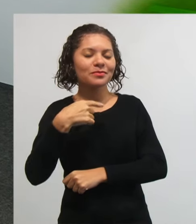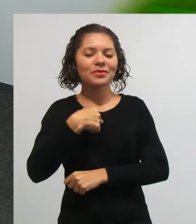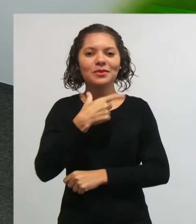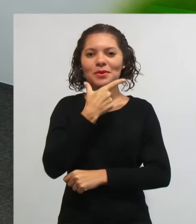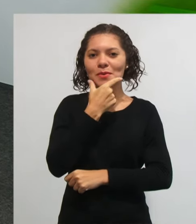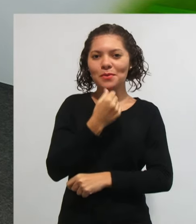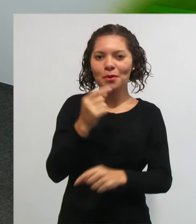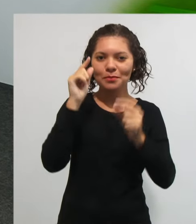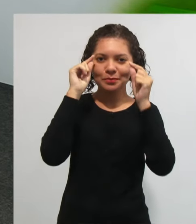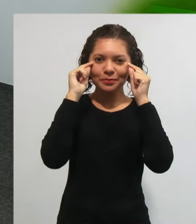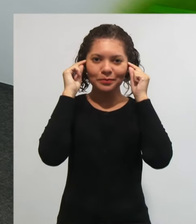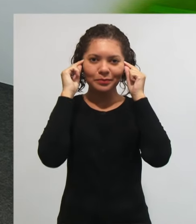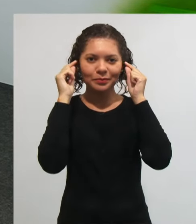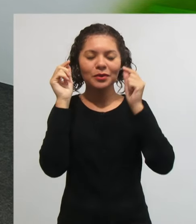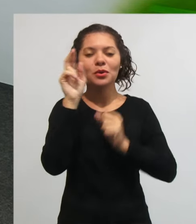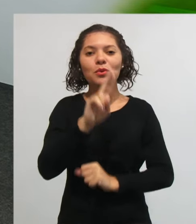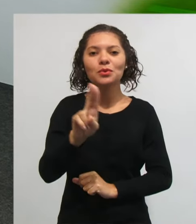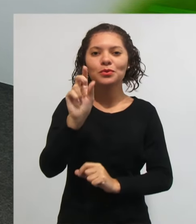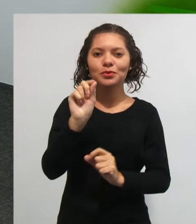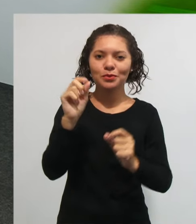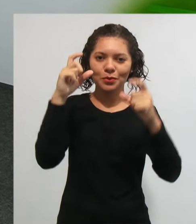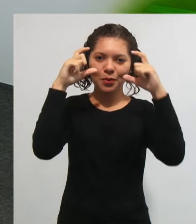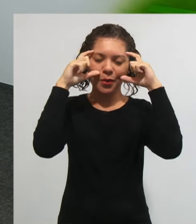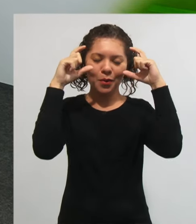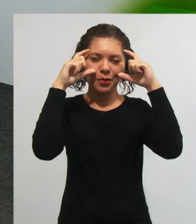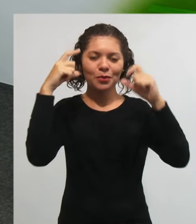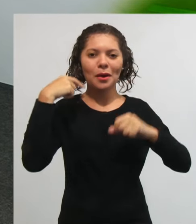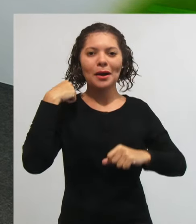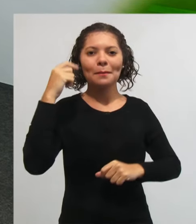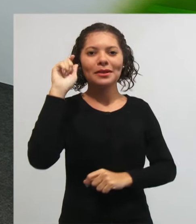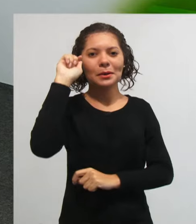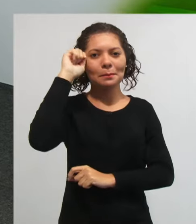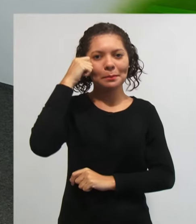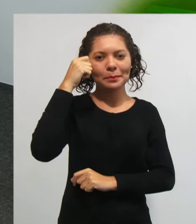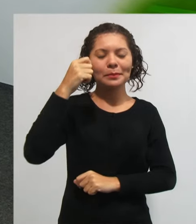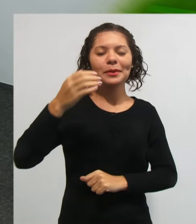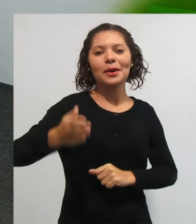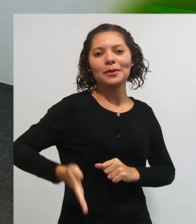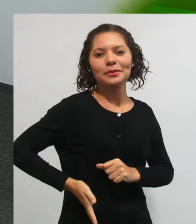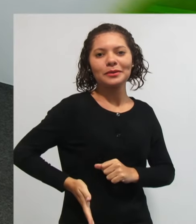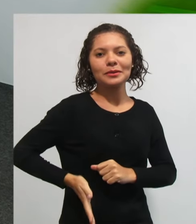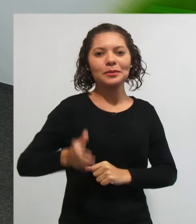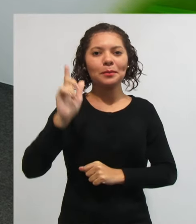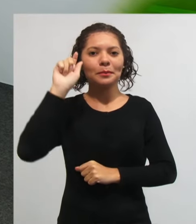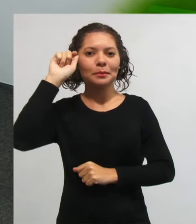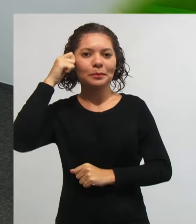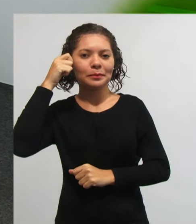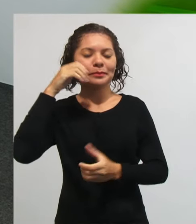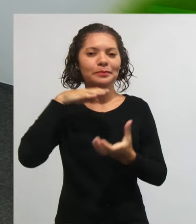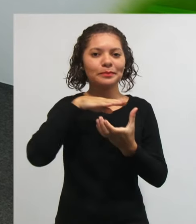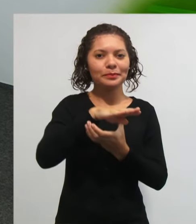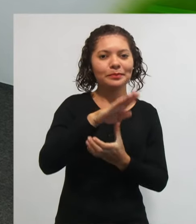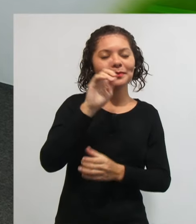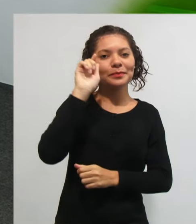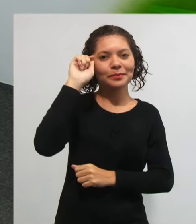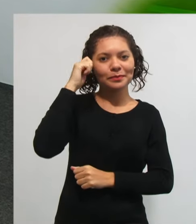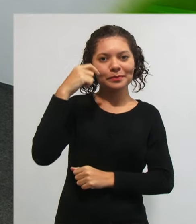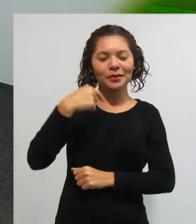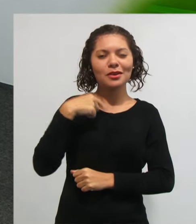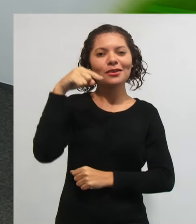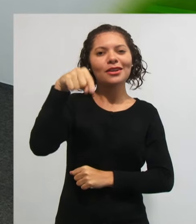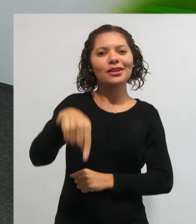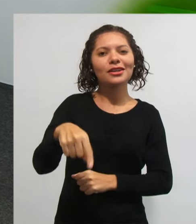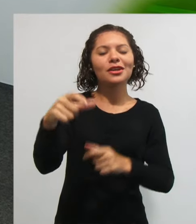puxados estou com óculos camiseta polo preta calça jeans preta e tênis preto nós estamos aqui no